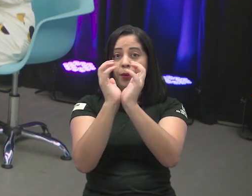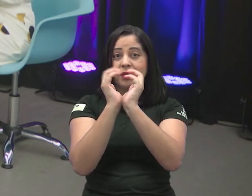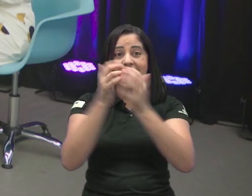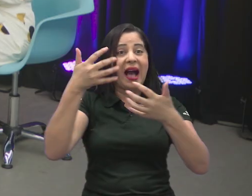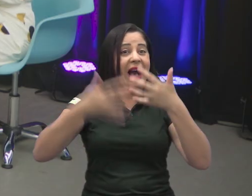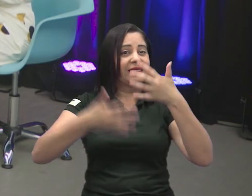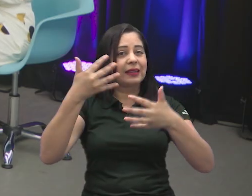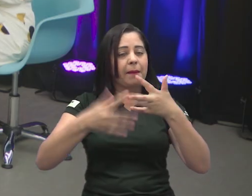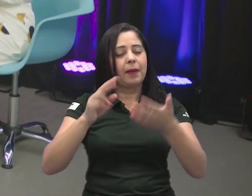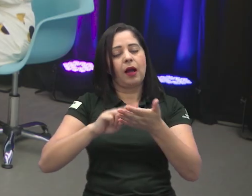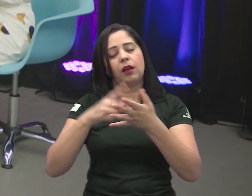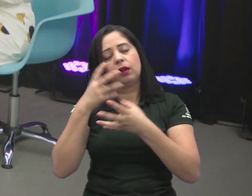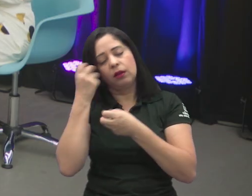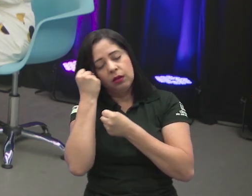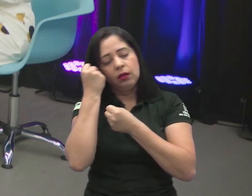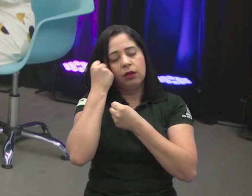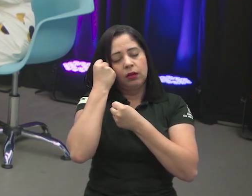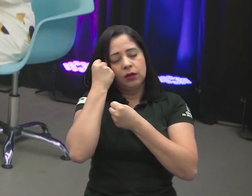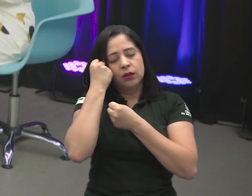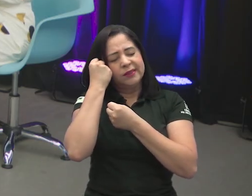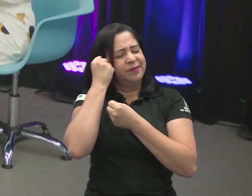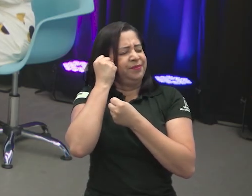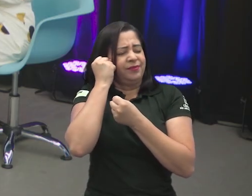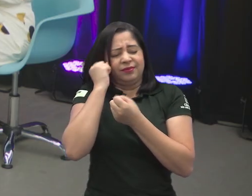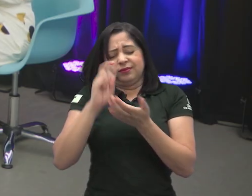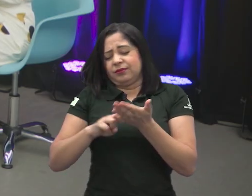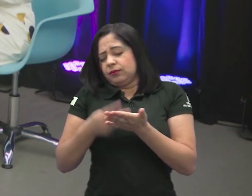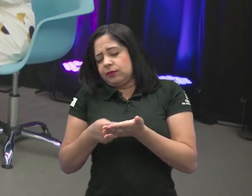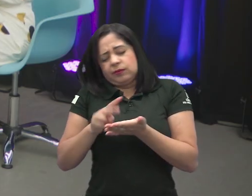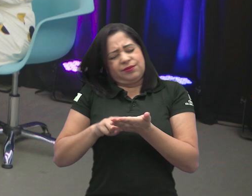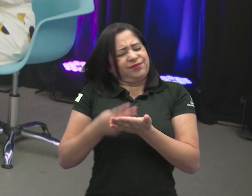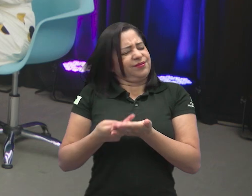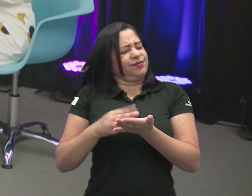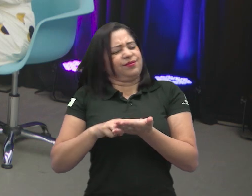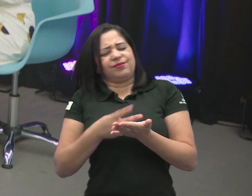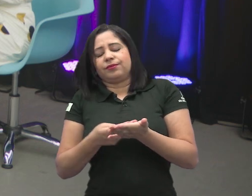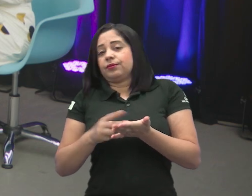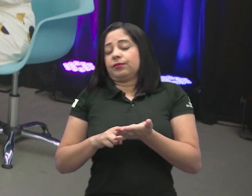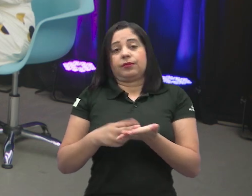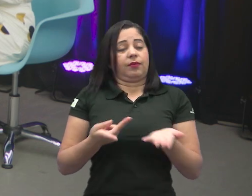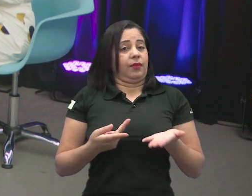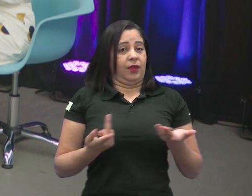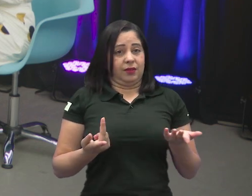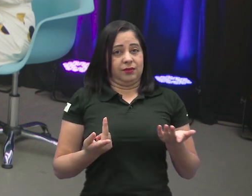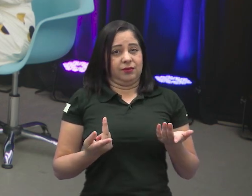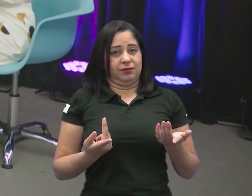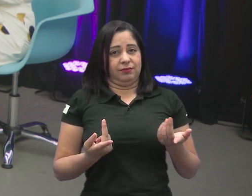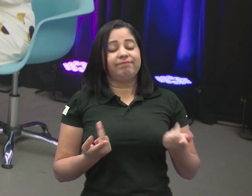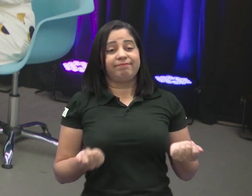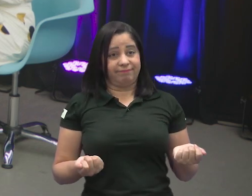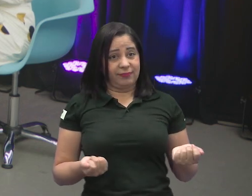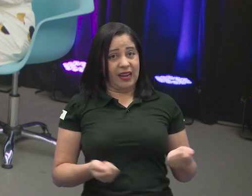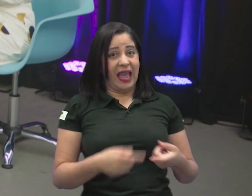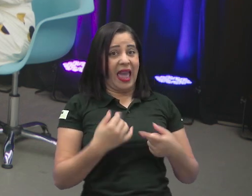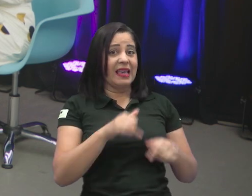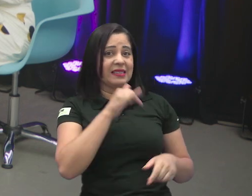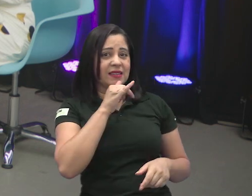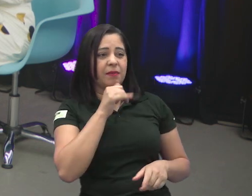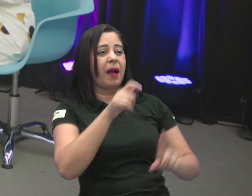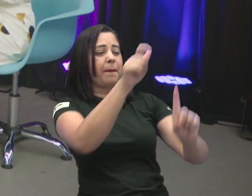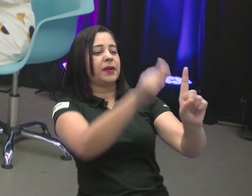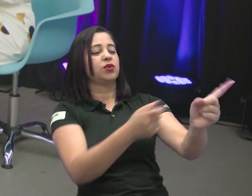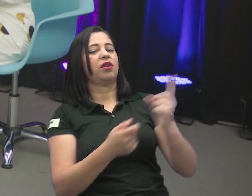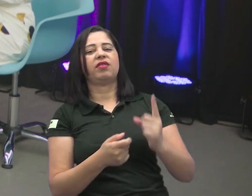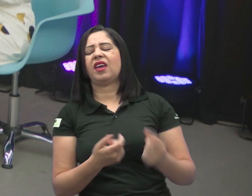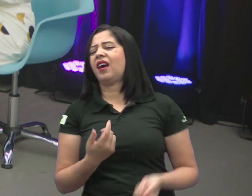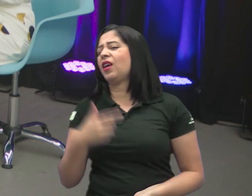pode atrapalhar o seu sono à noite. Às vezes a pessoa dorme mal hoje. Se você... Uma queixa frequente que tem no consultório é: eu não